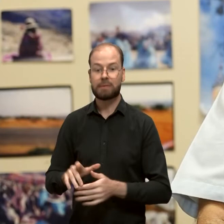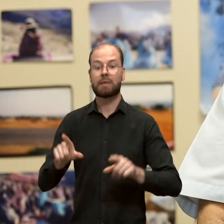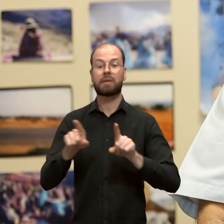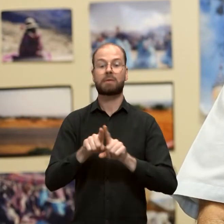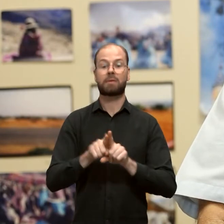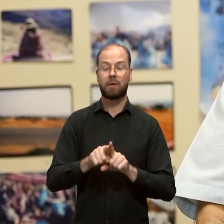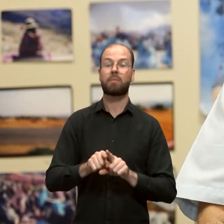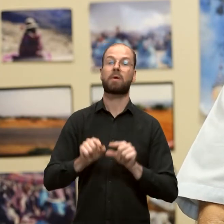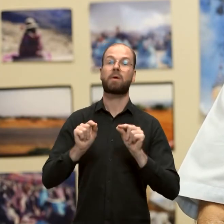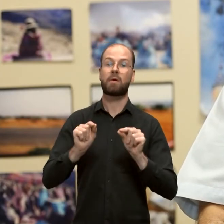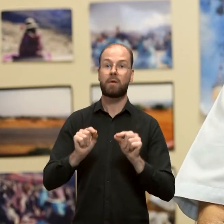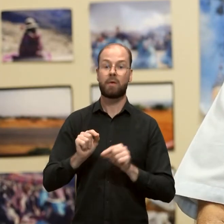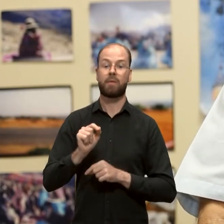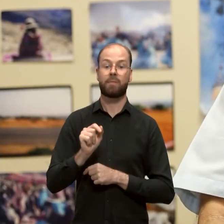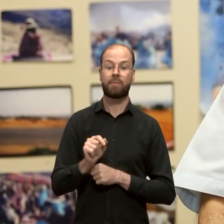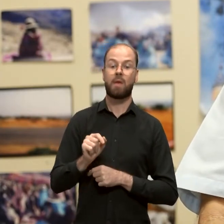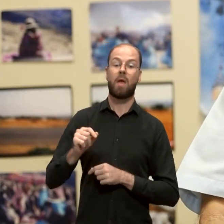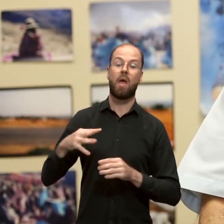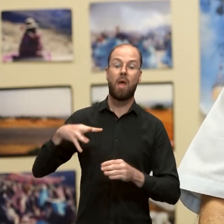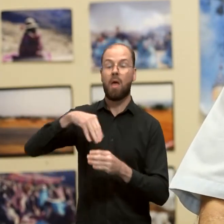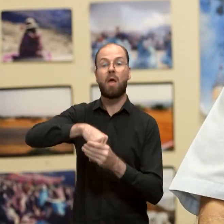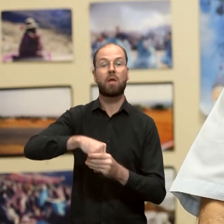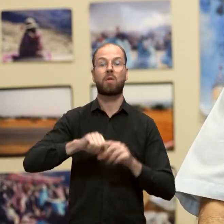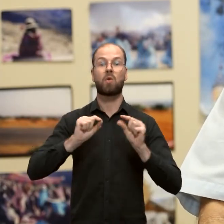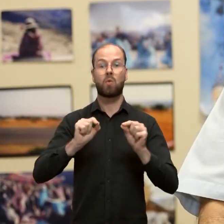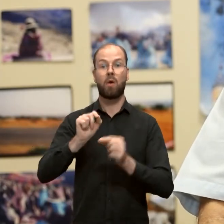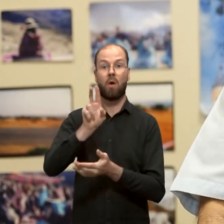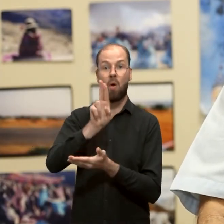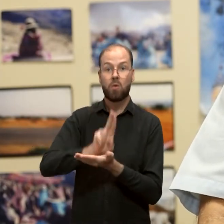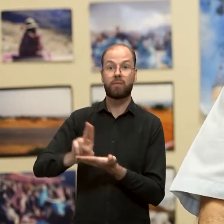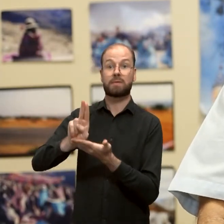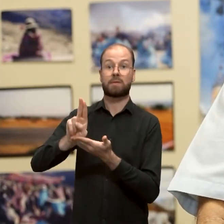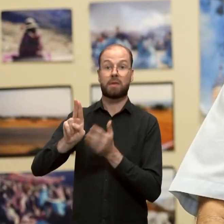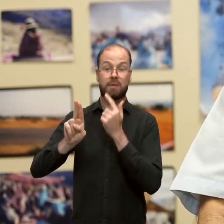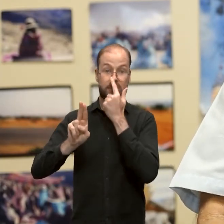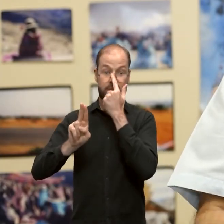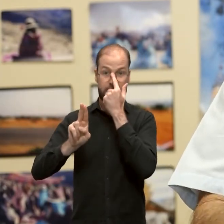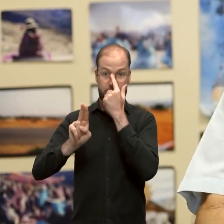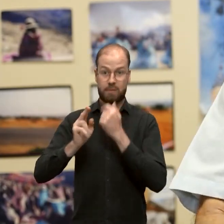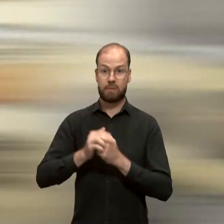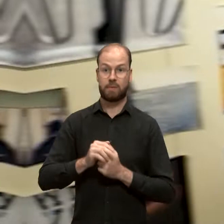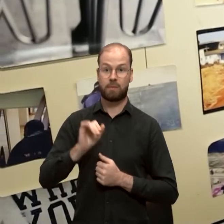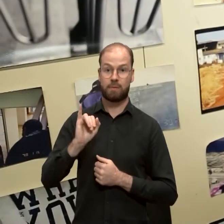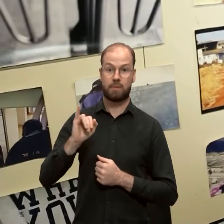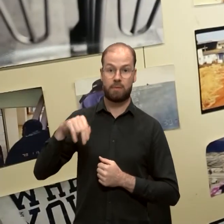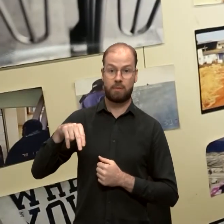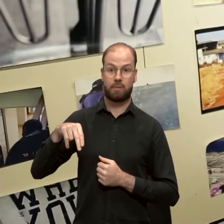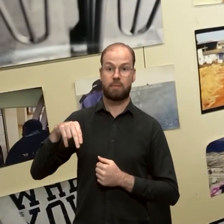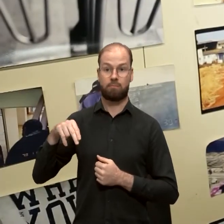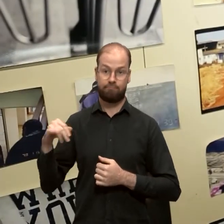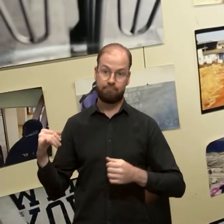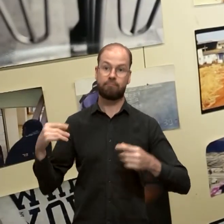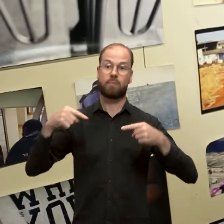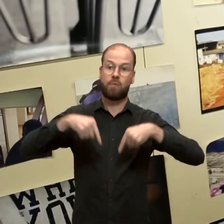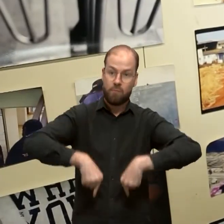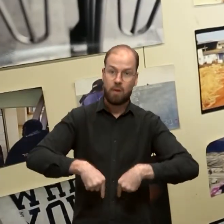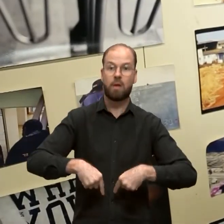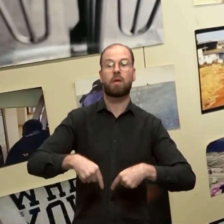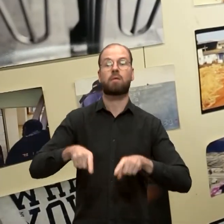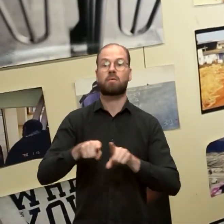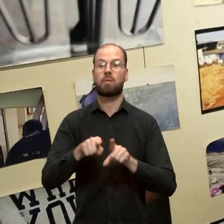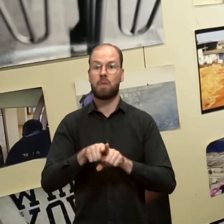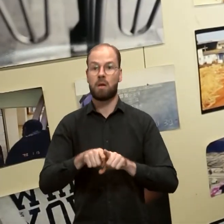entrou, vamos dizer assim, o SNI e o DOPS vieram à universidade e fecharam, levaram todo o